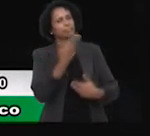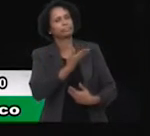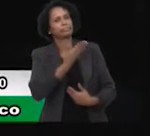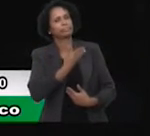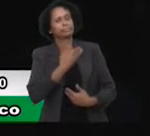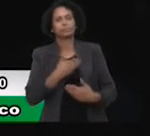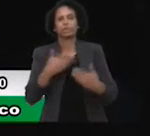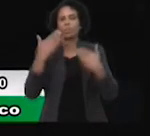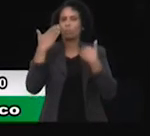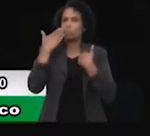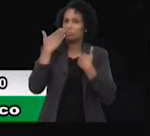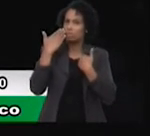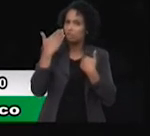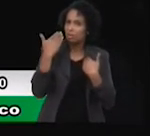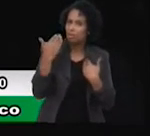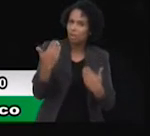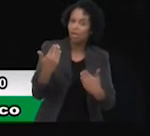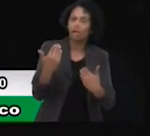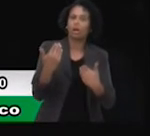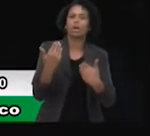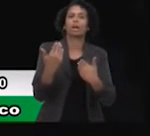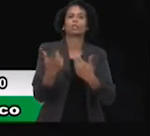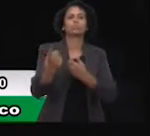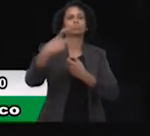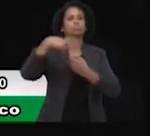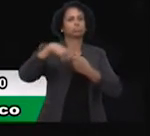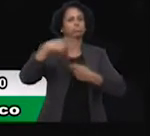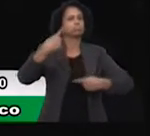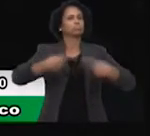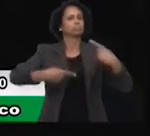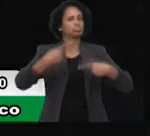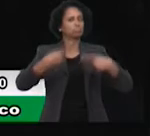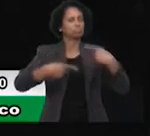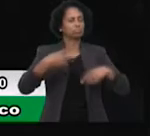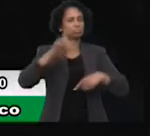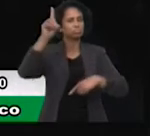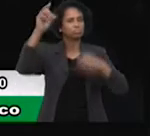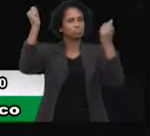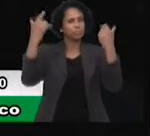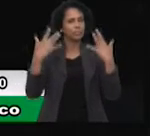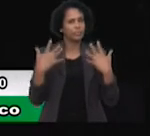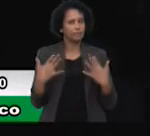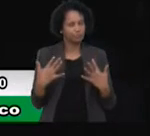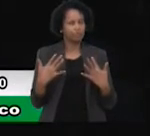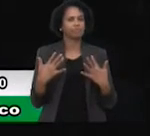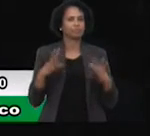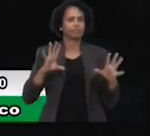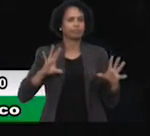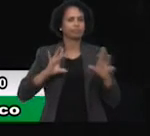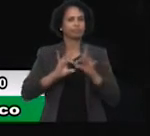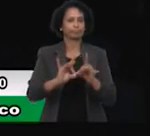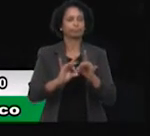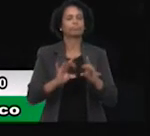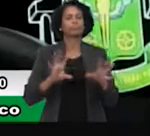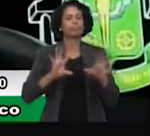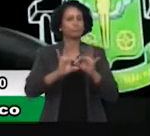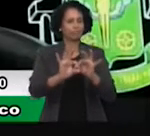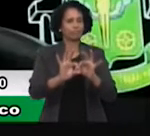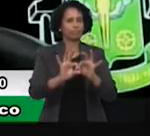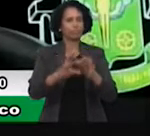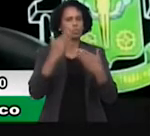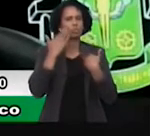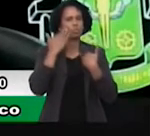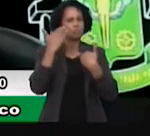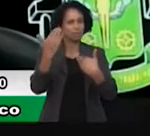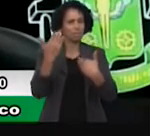obrigado pela parceria na política, e que Deus continue nos abençoando nessa nossa unidade. Obrigado,